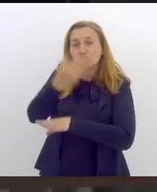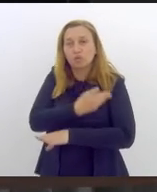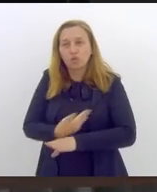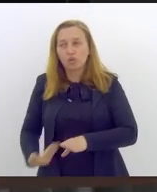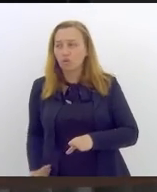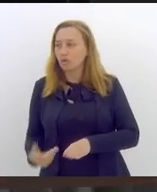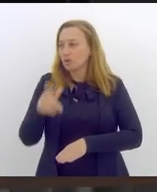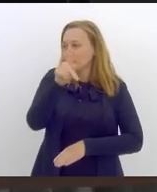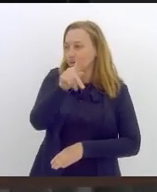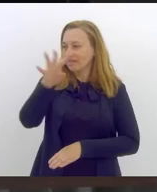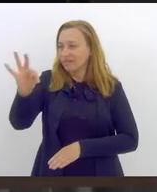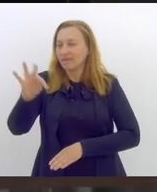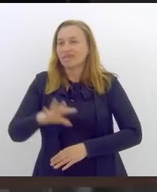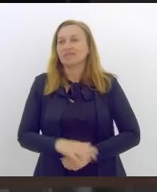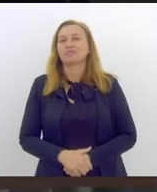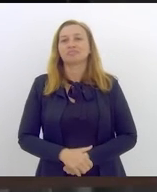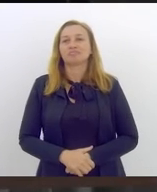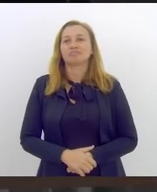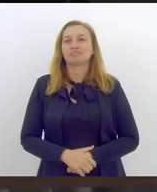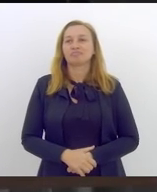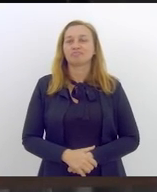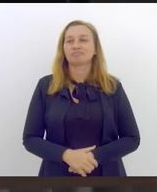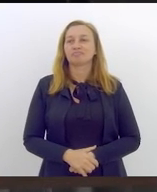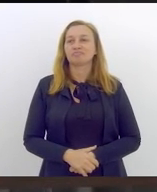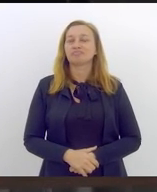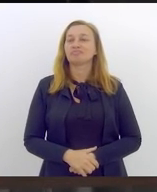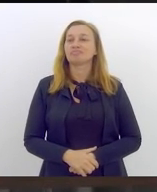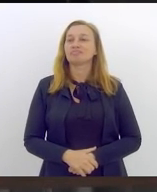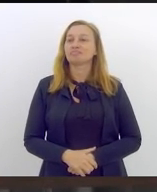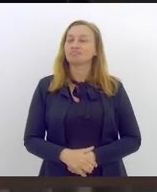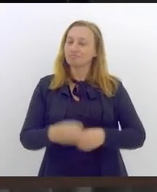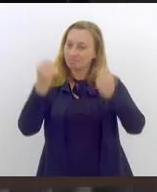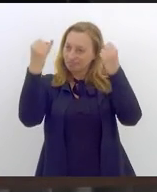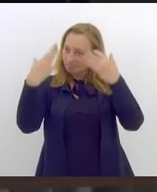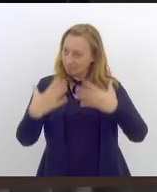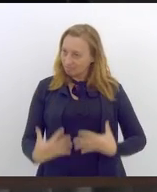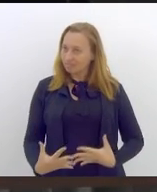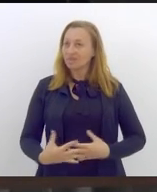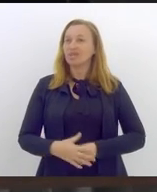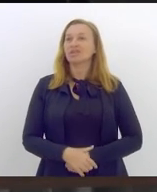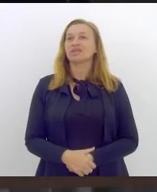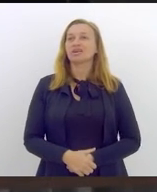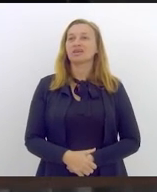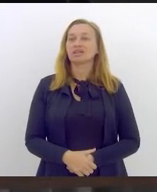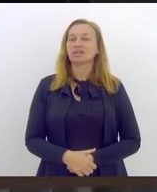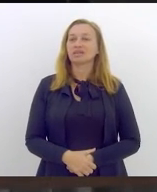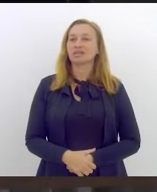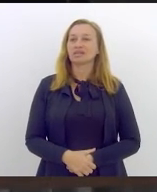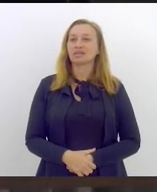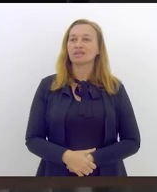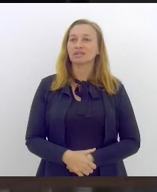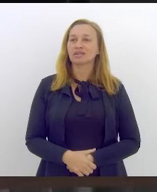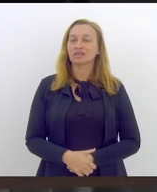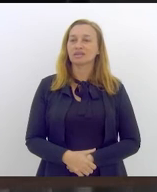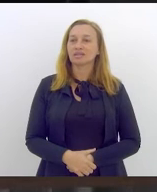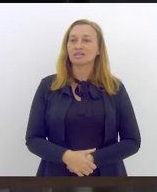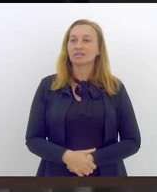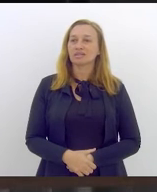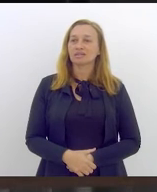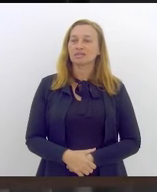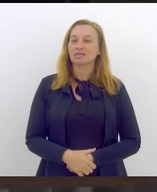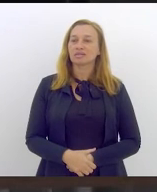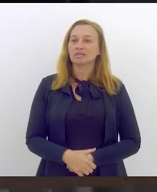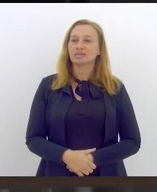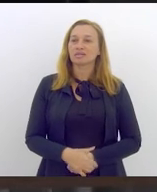governo petista são elas cessar a guerra